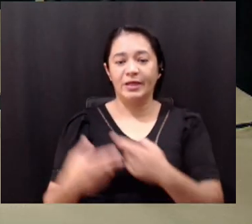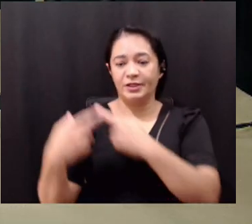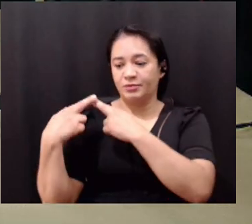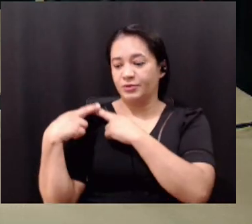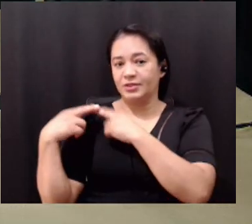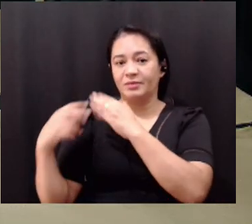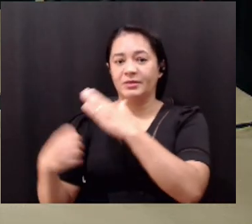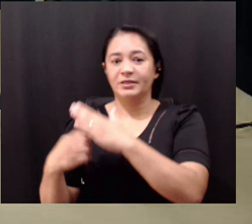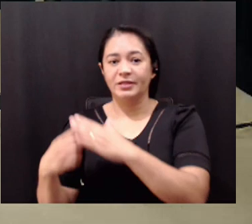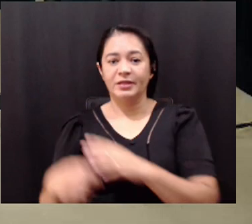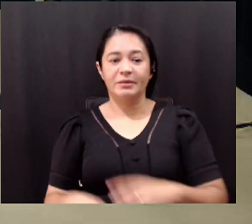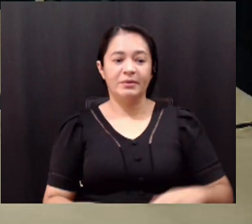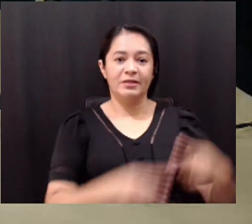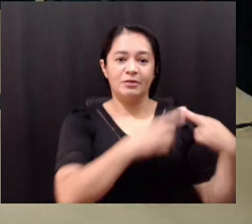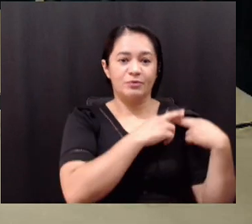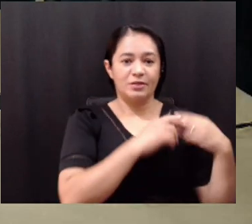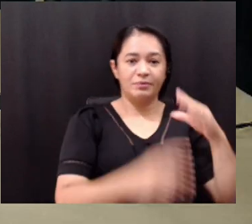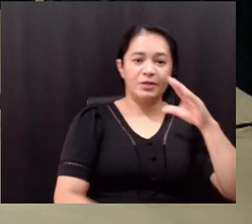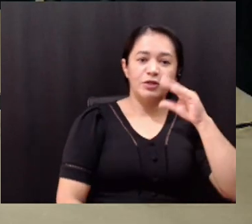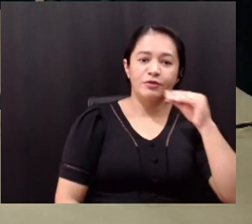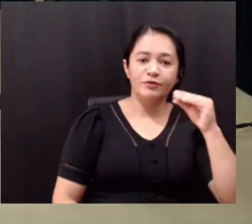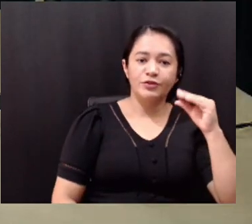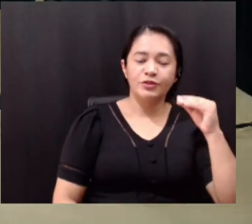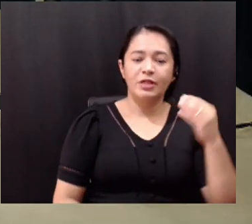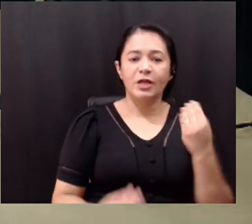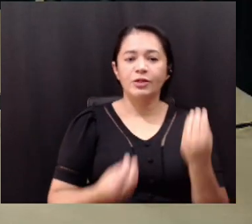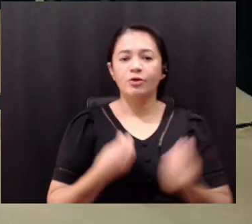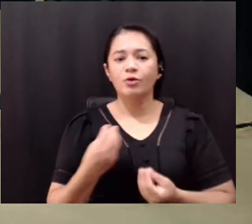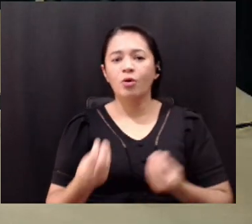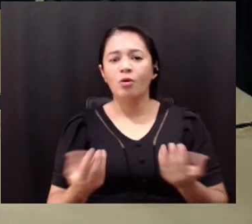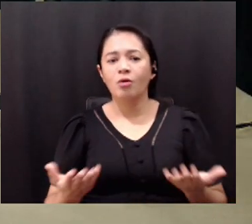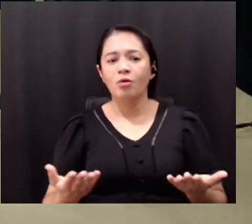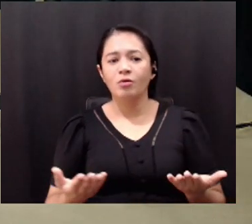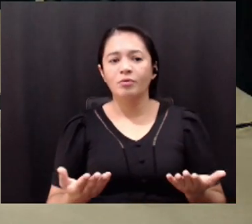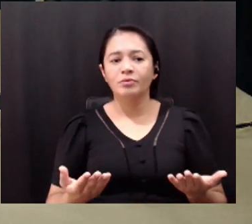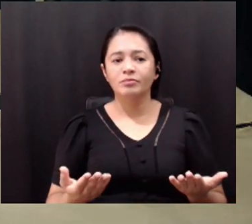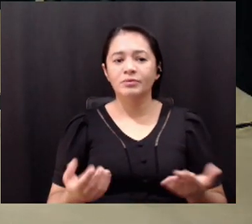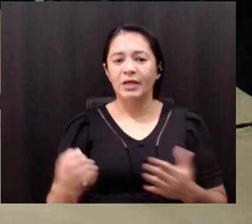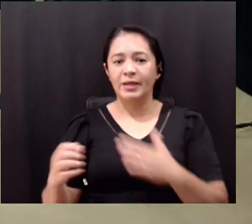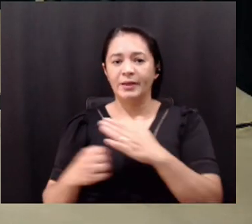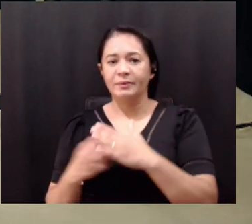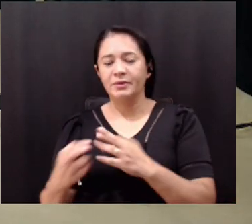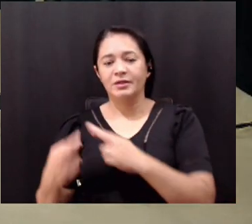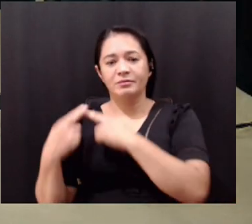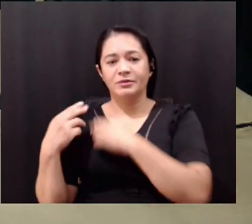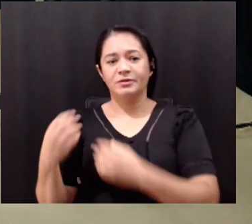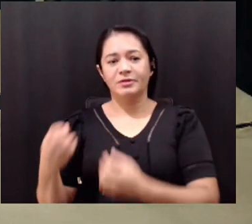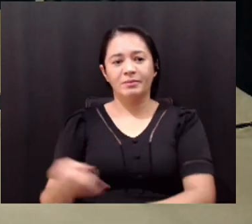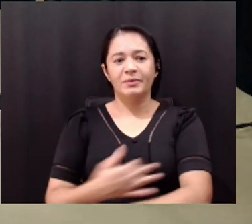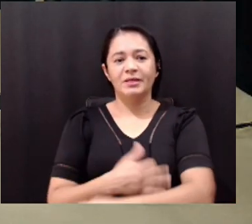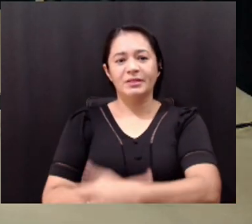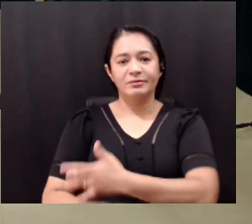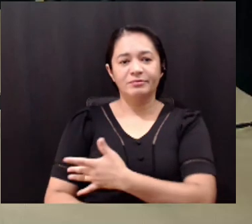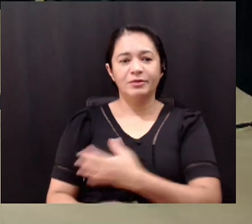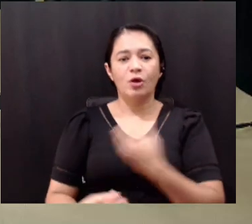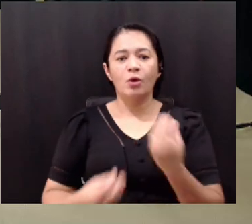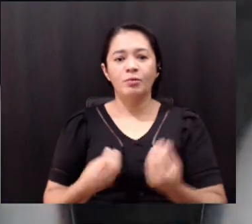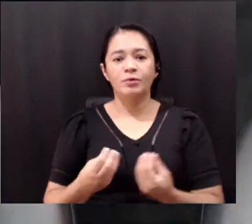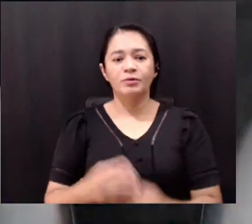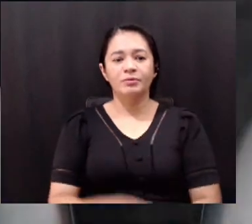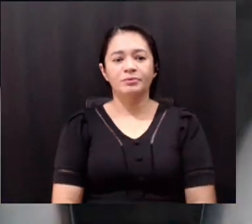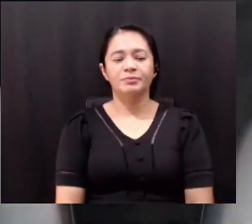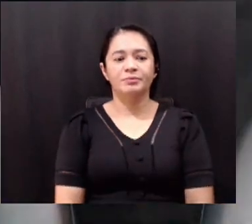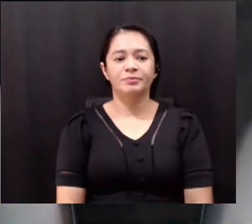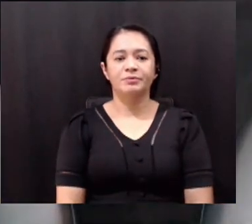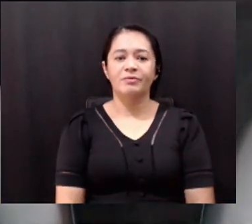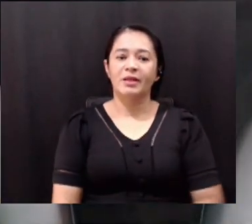Da empresa é responsável pela minha saúde emocional, ou eu sou responsável? Qual que é o equilíbrio disso? Então, como a doutora Adriana colocou, né? Dentro